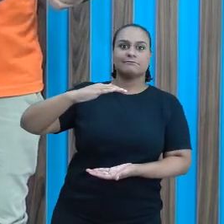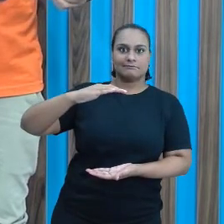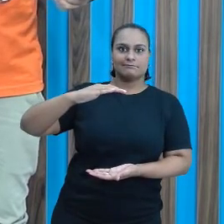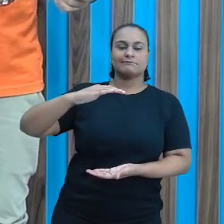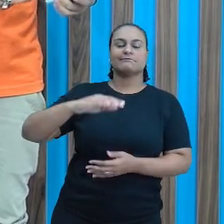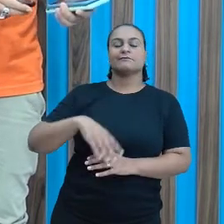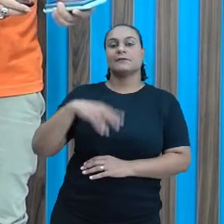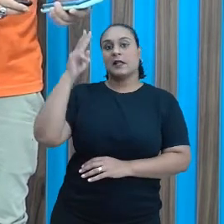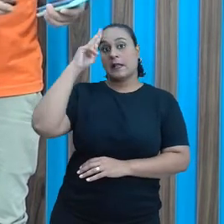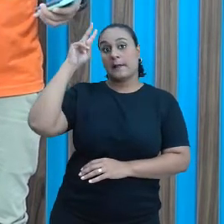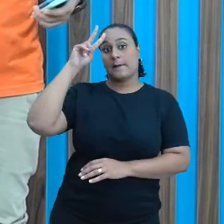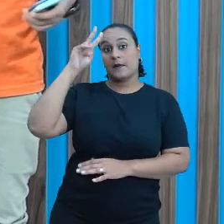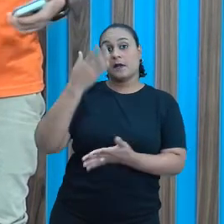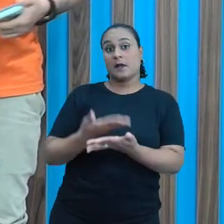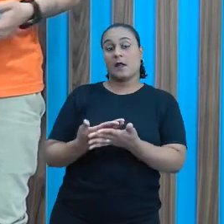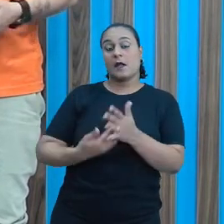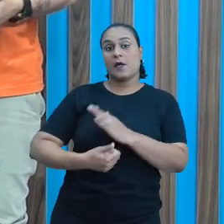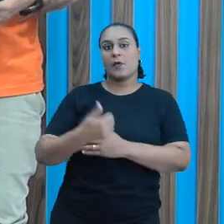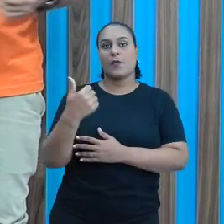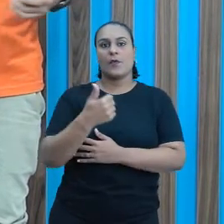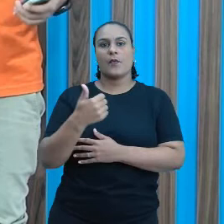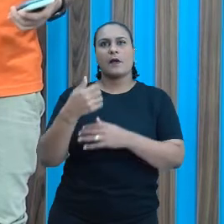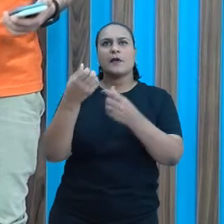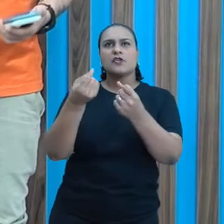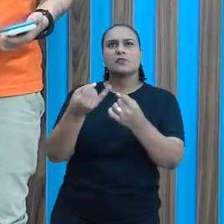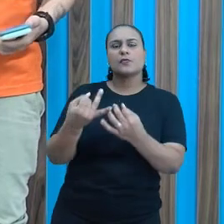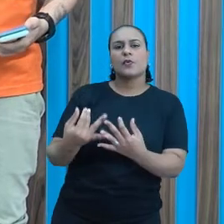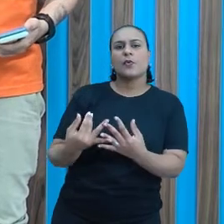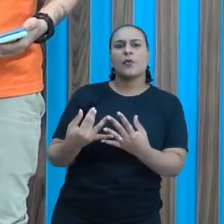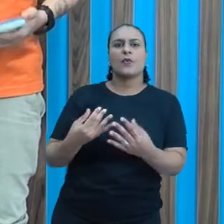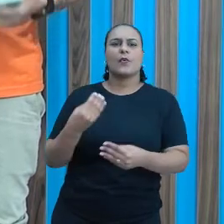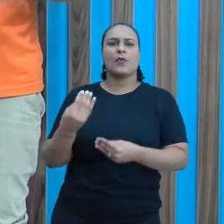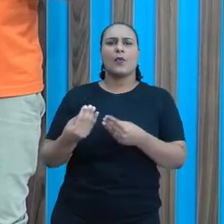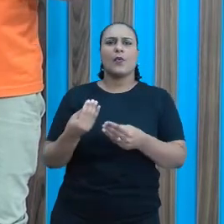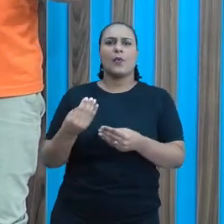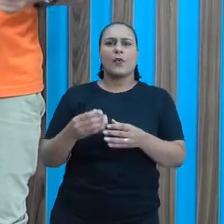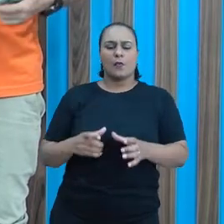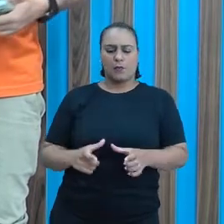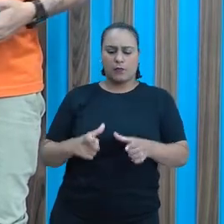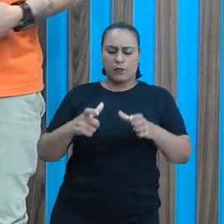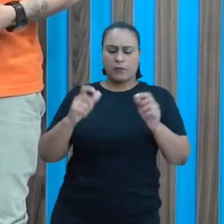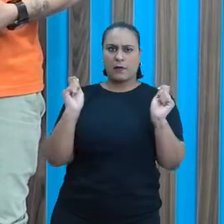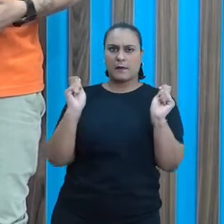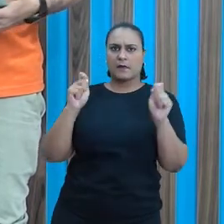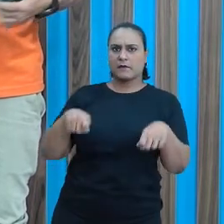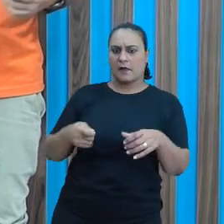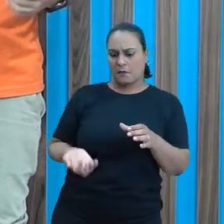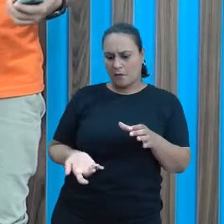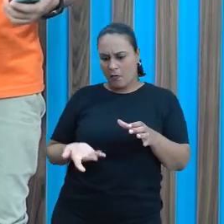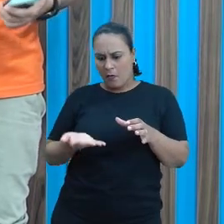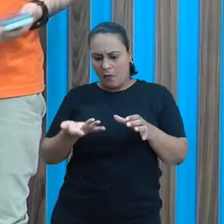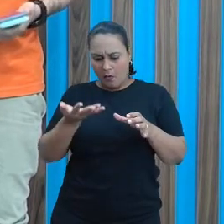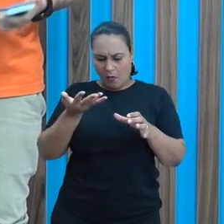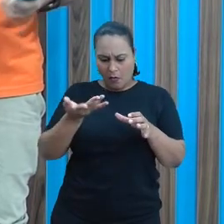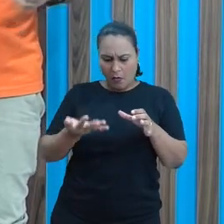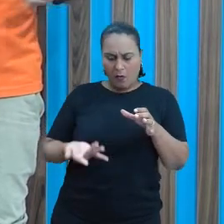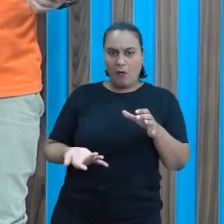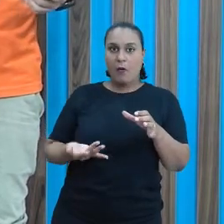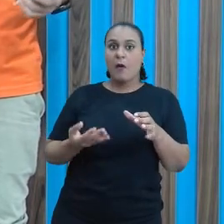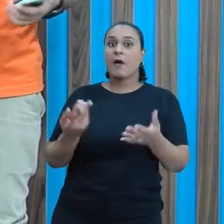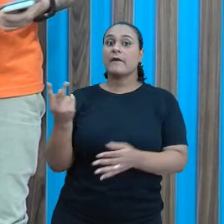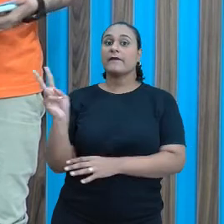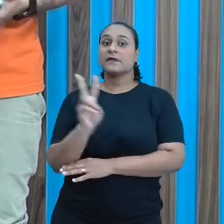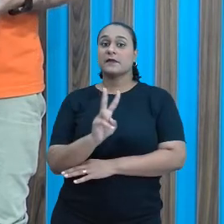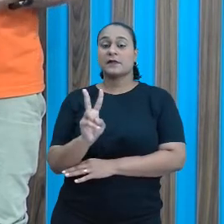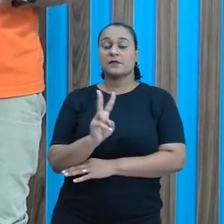Lembrando que na primeira aula a gente falou um pouco da ideia do volume e da capacidade como espaço ocupado. Na segunda